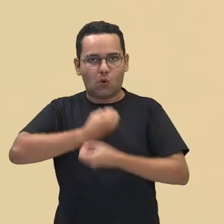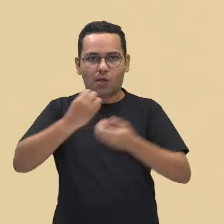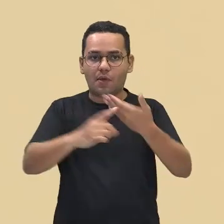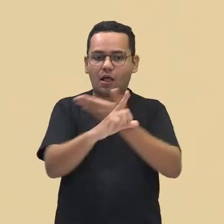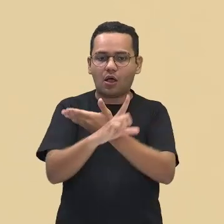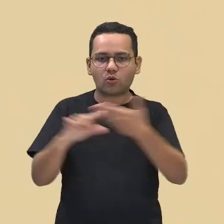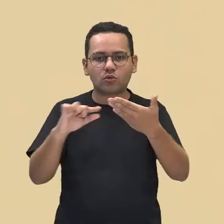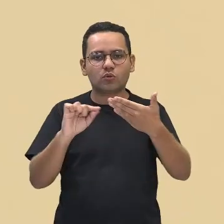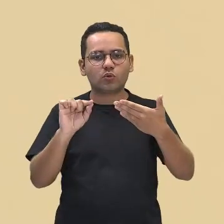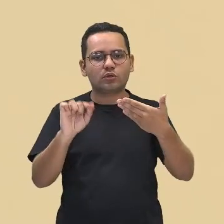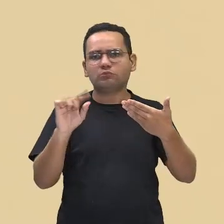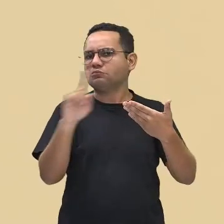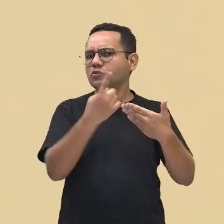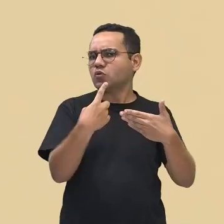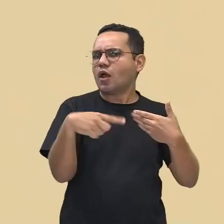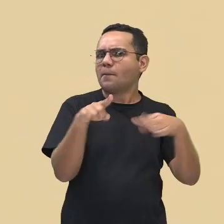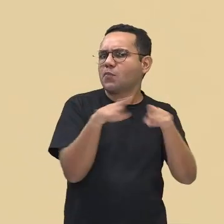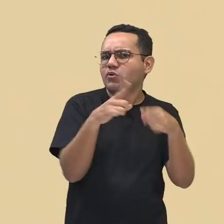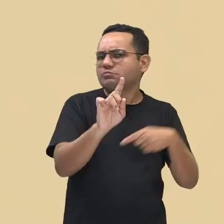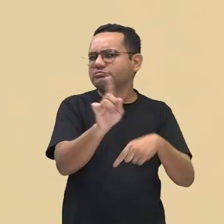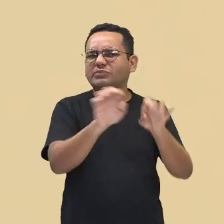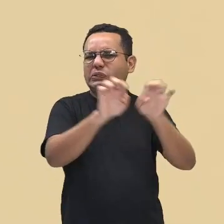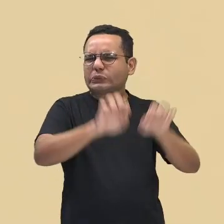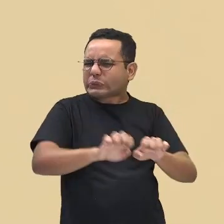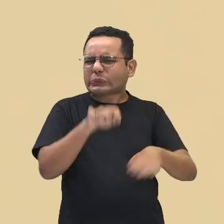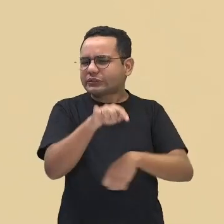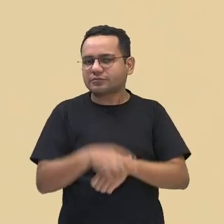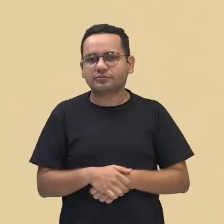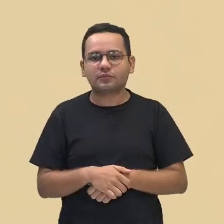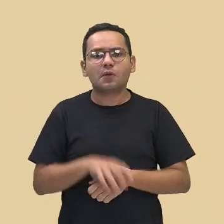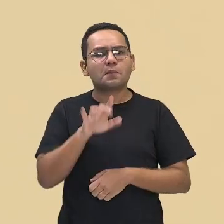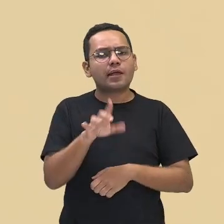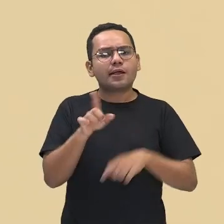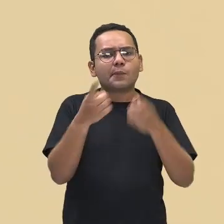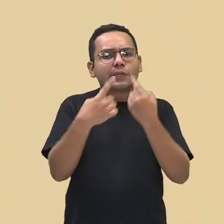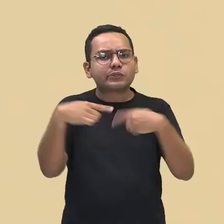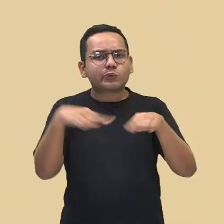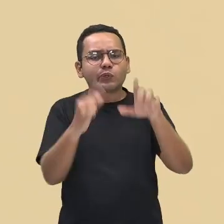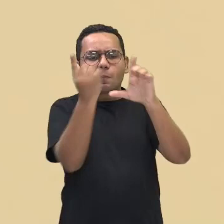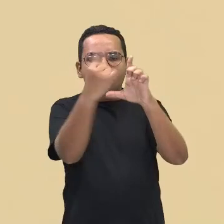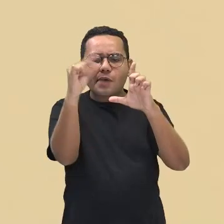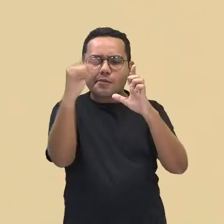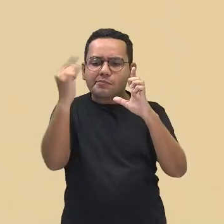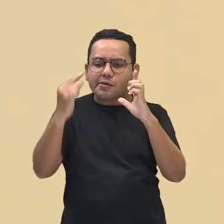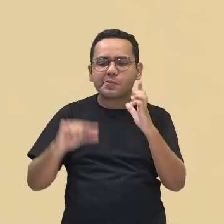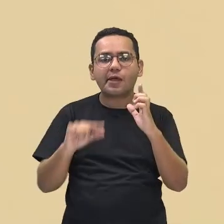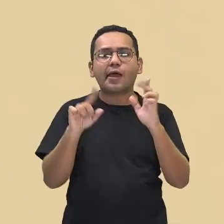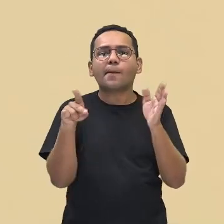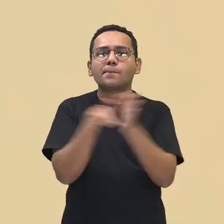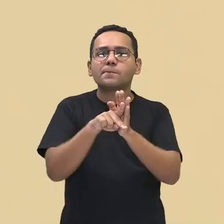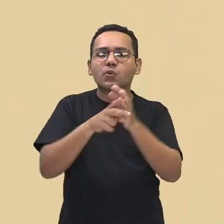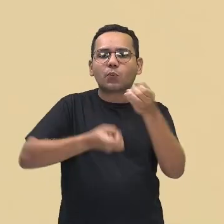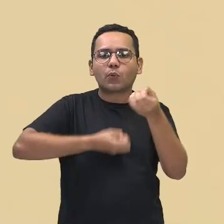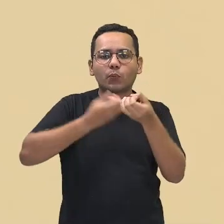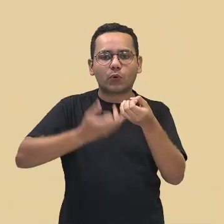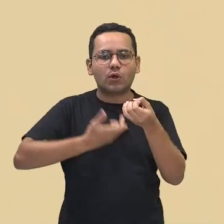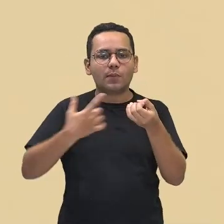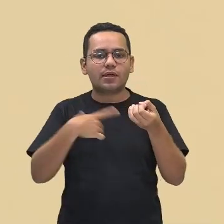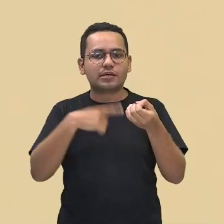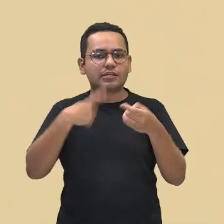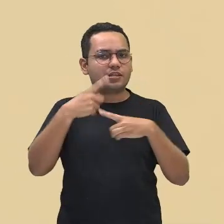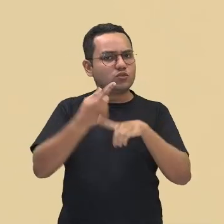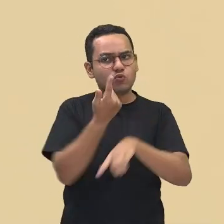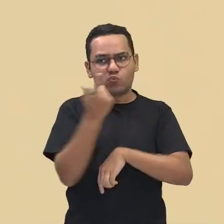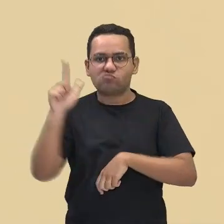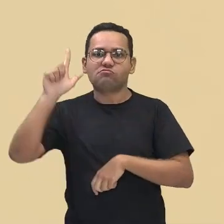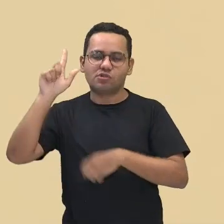não possui estrutura de música. Ela era uma canção composta a partir de fragmentos de um poema do poeta Aldísio